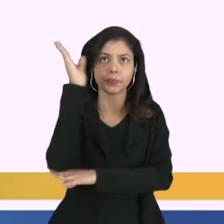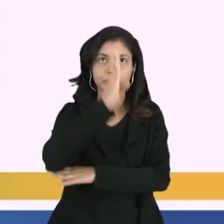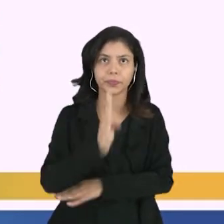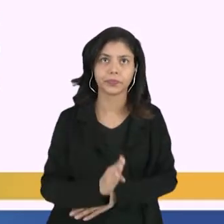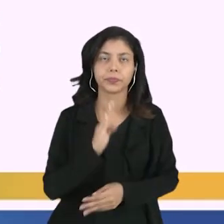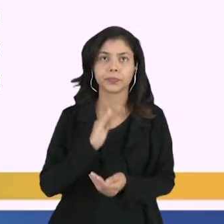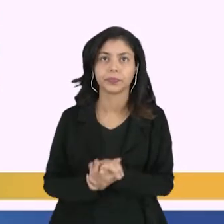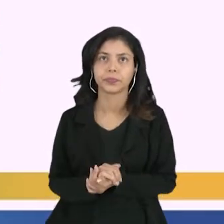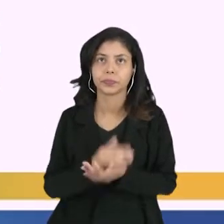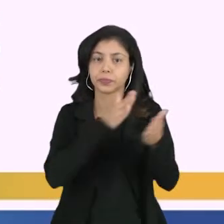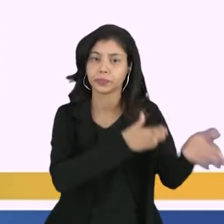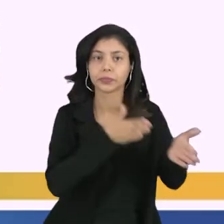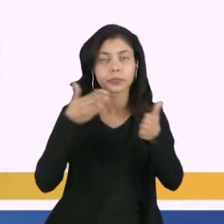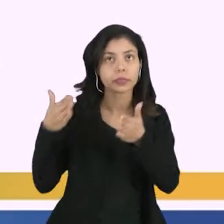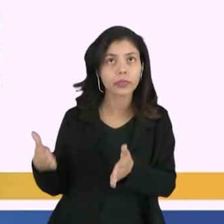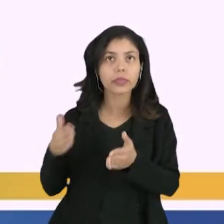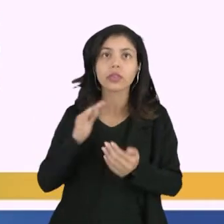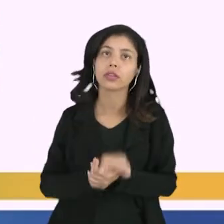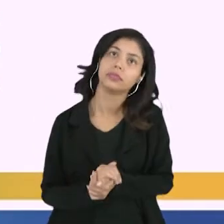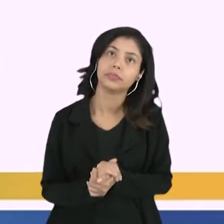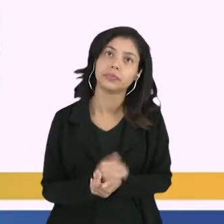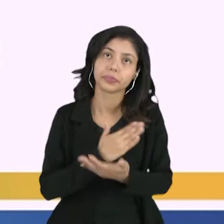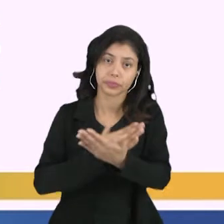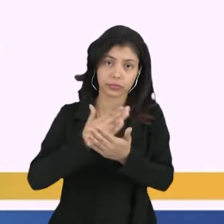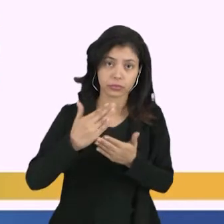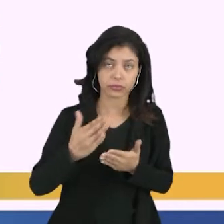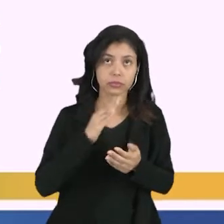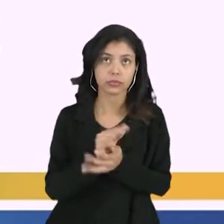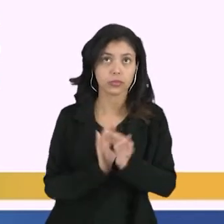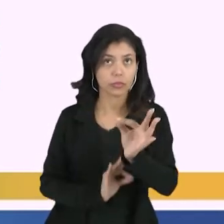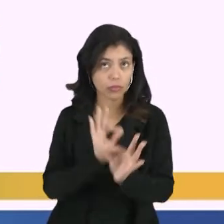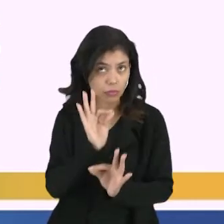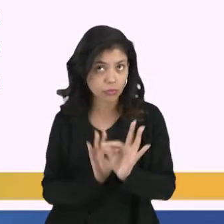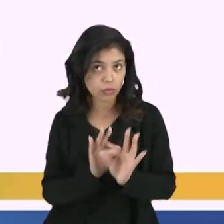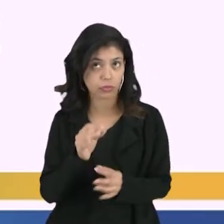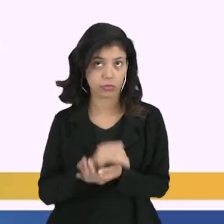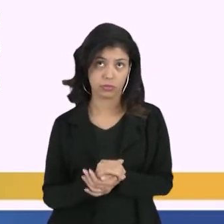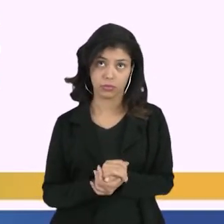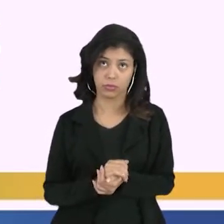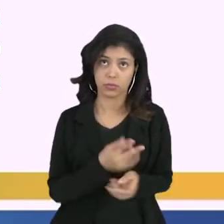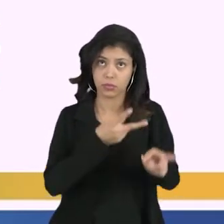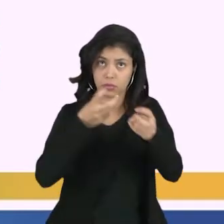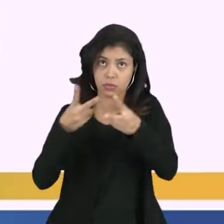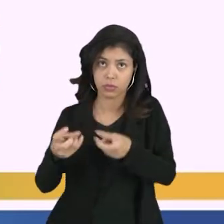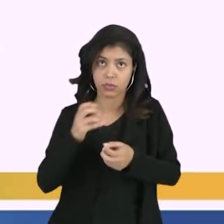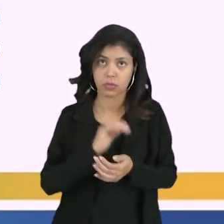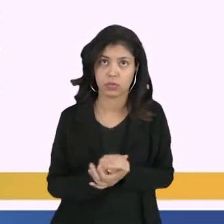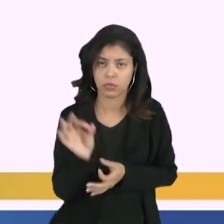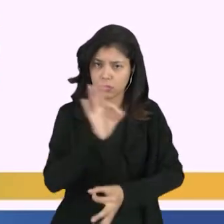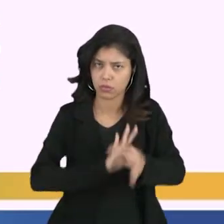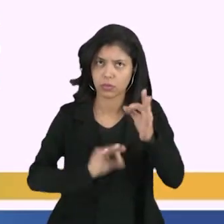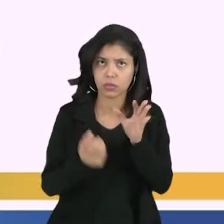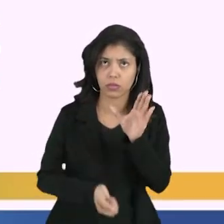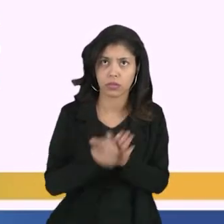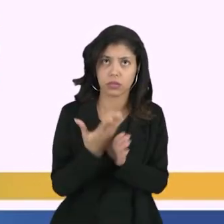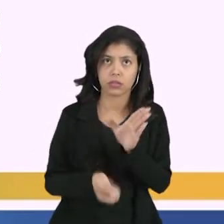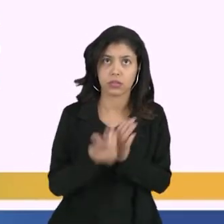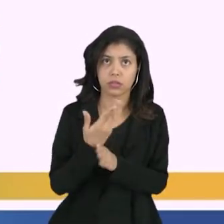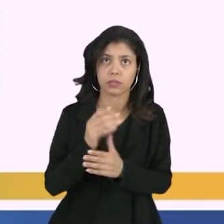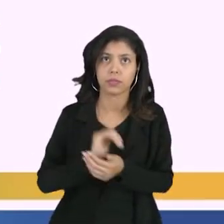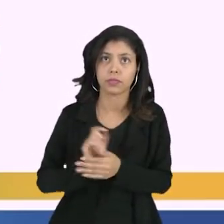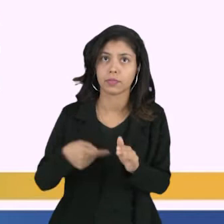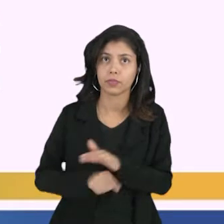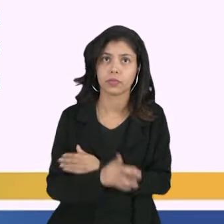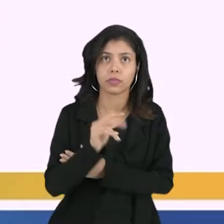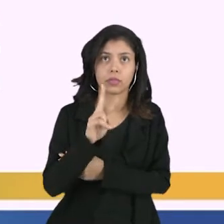né, passa a ser uma iniciativa, né, nessa perspectiva de uma organização